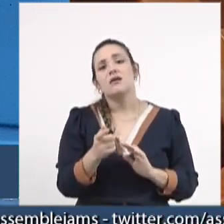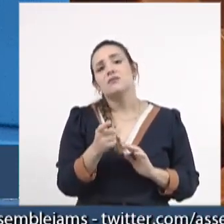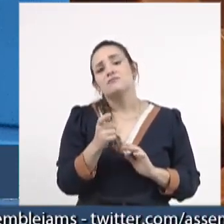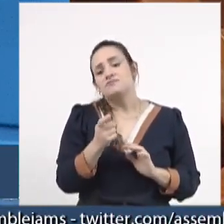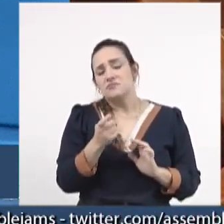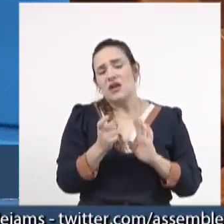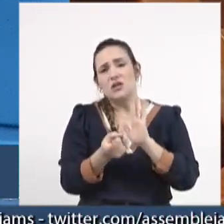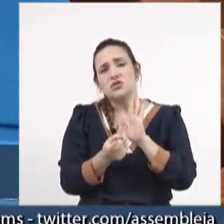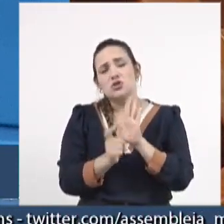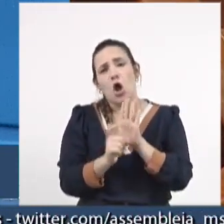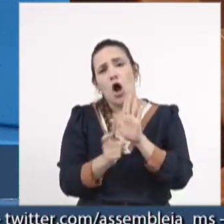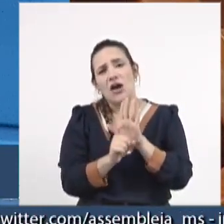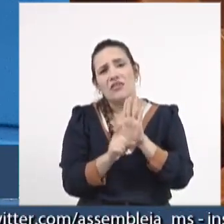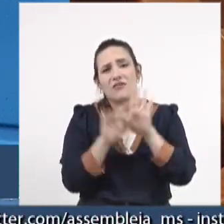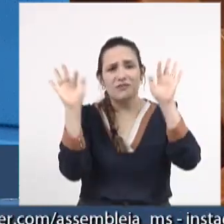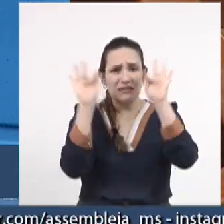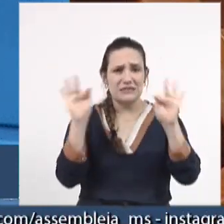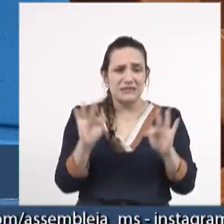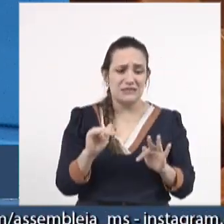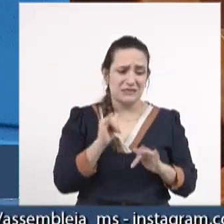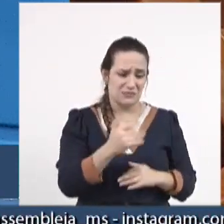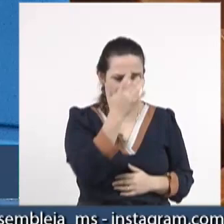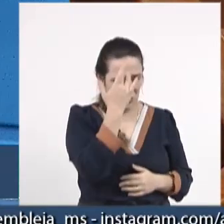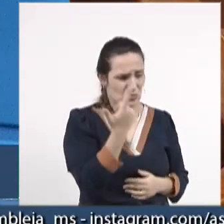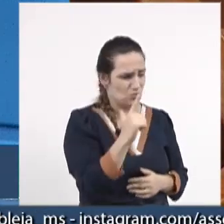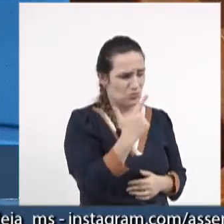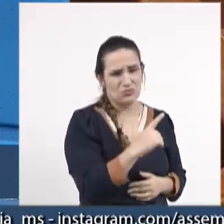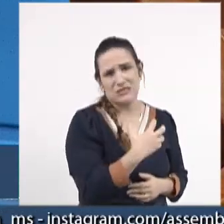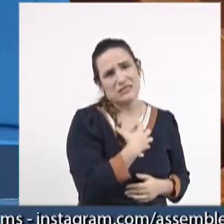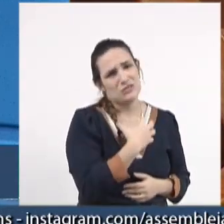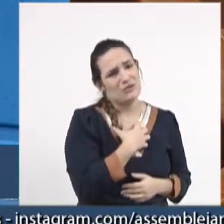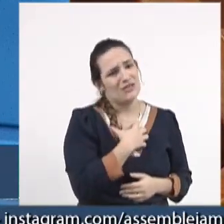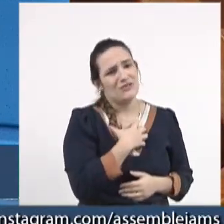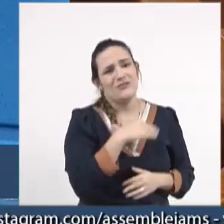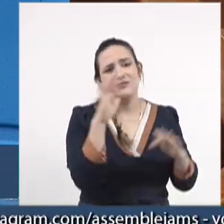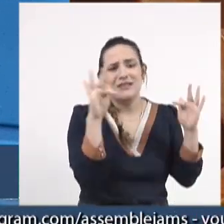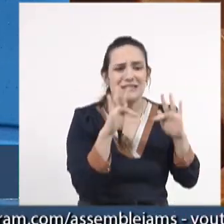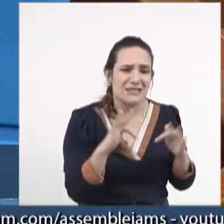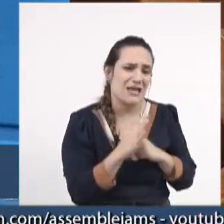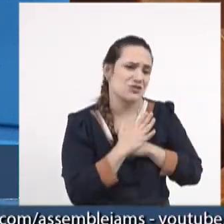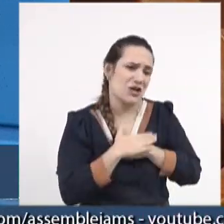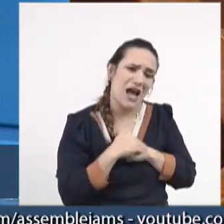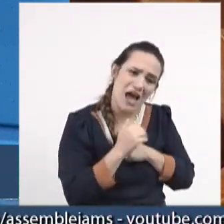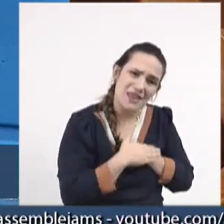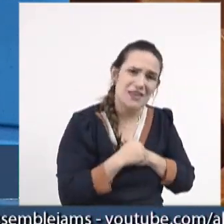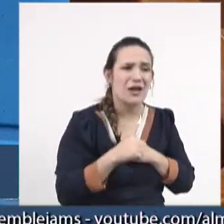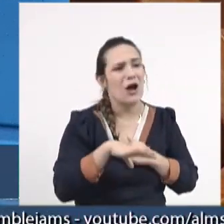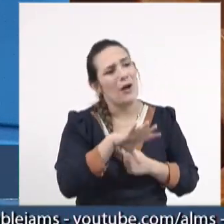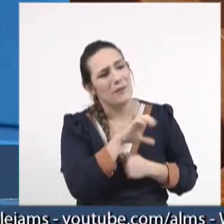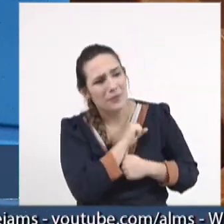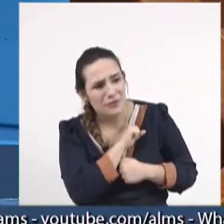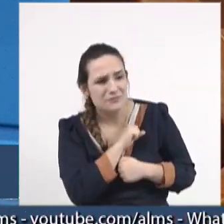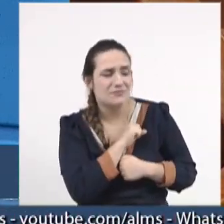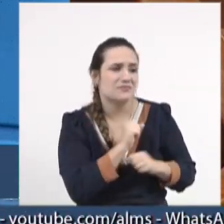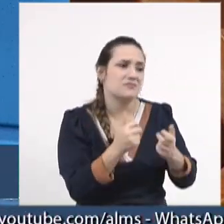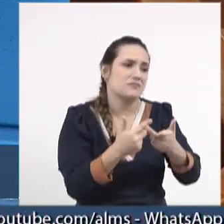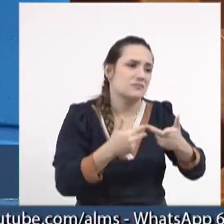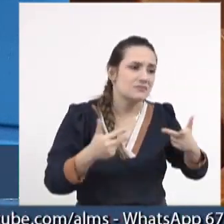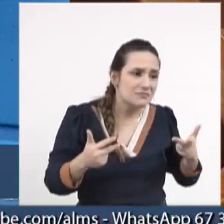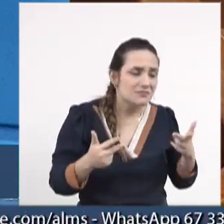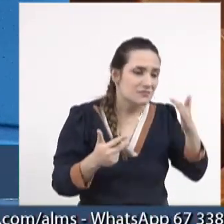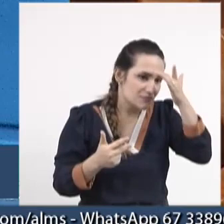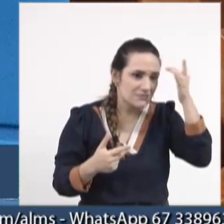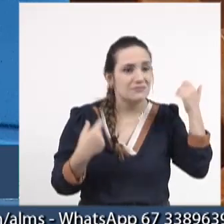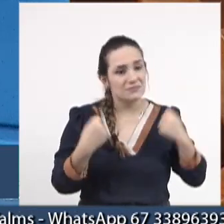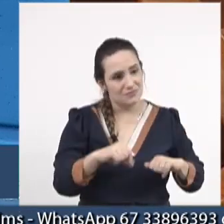que um neurotransmissor. Na ausência do afeto, na ausência das condições que a criança tem que